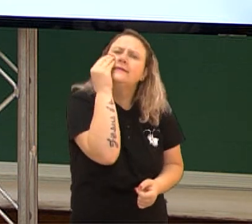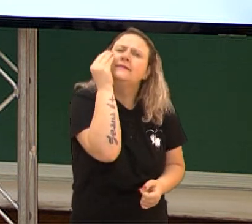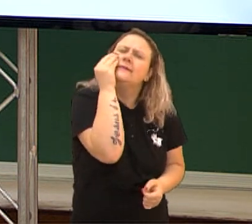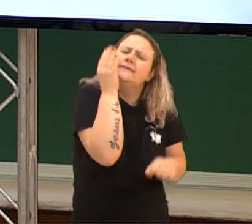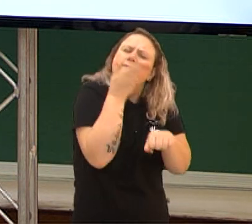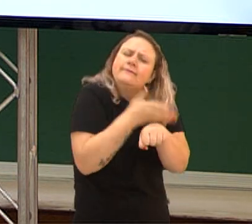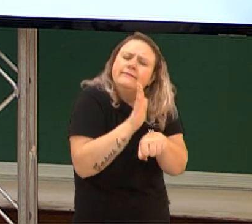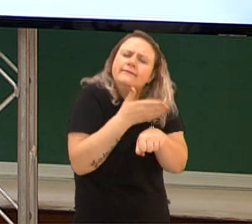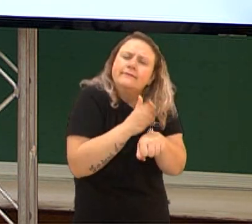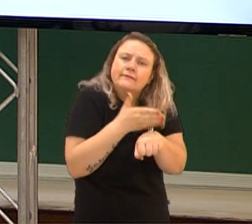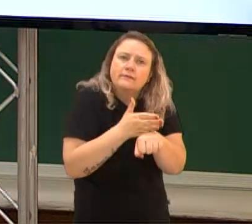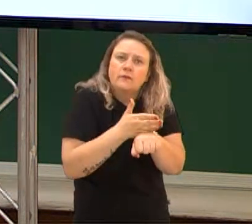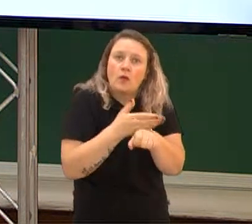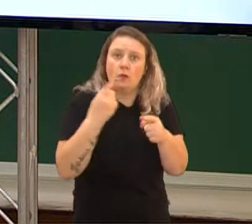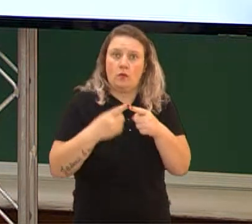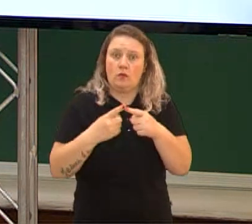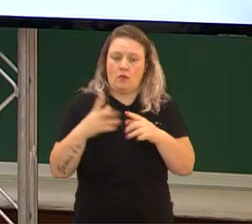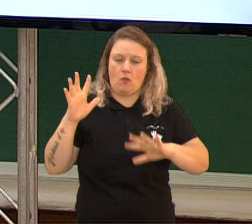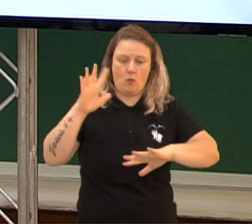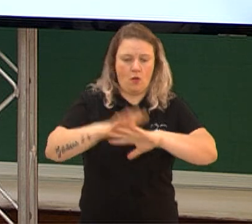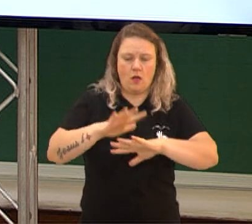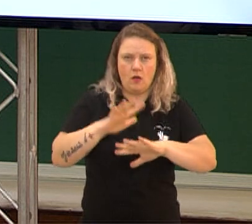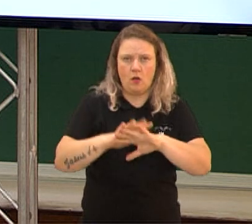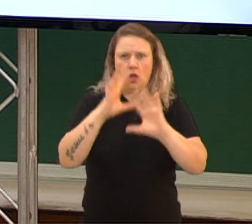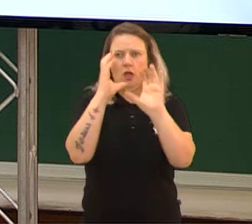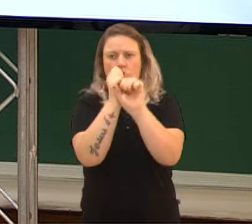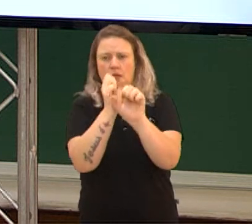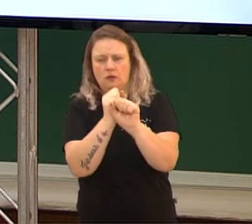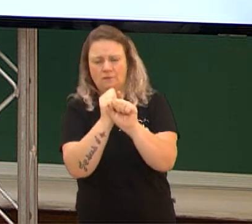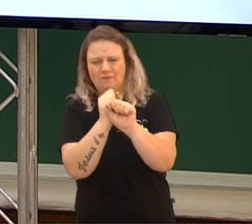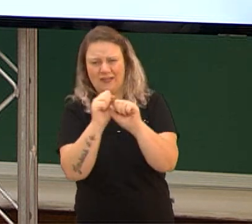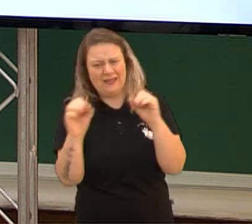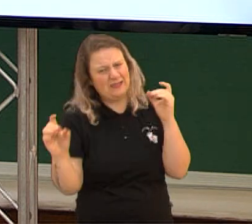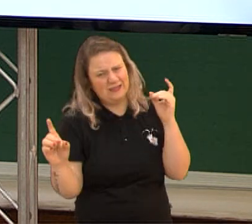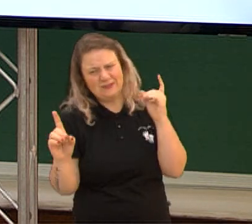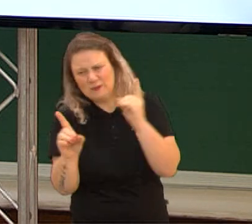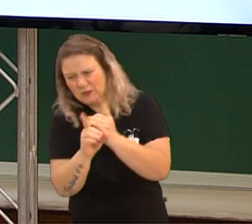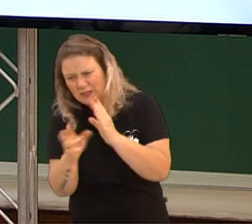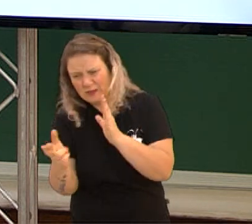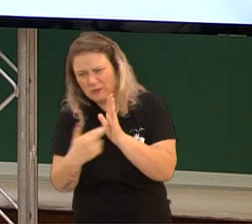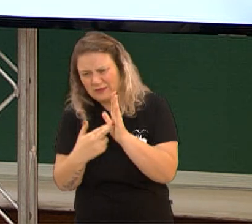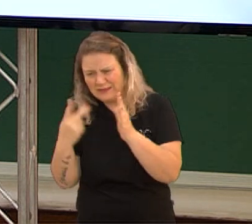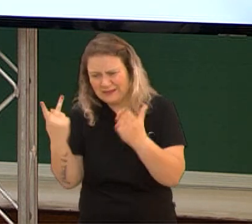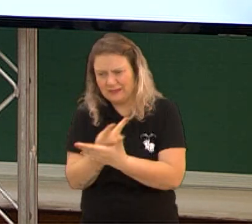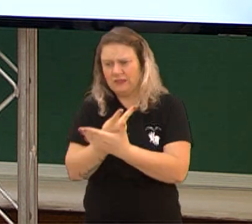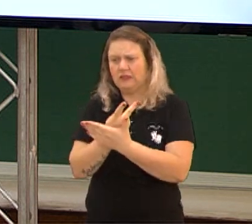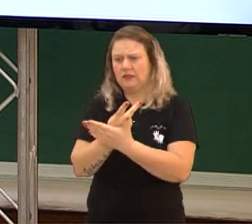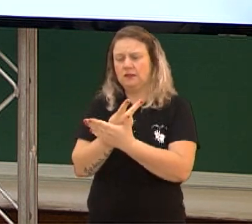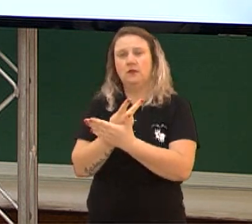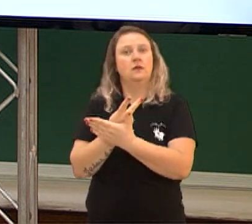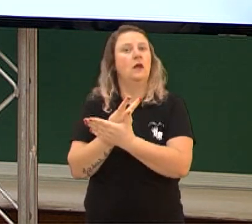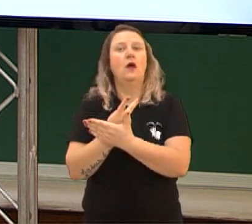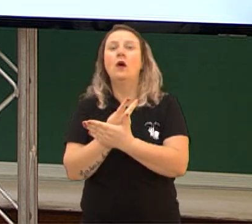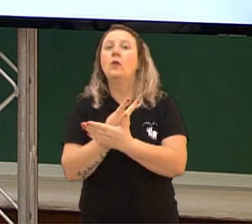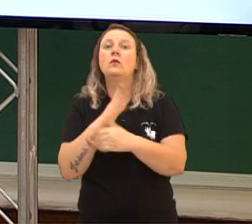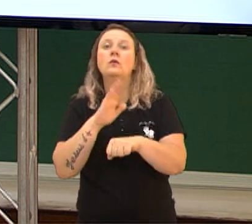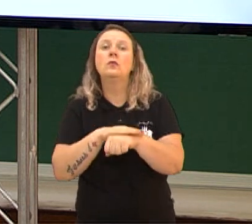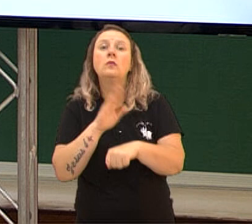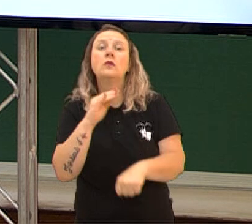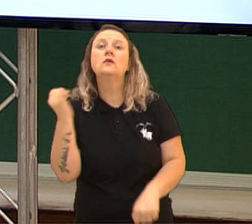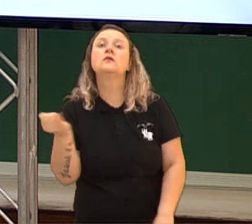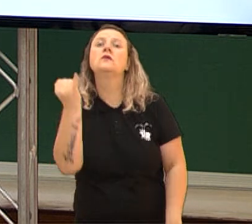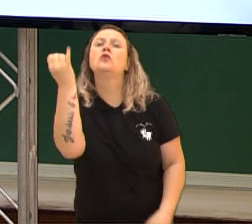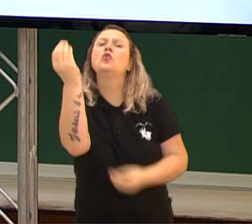Na matemática, você faz aquela conta, não sei o quê, chega no final, dá errado. Para mim, o importante não é esse resultado final, é como você chegou